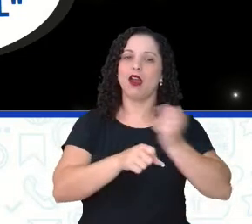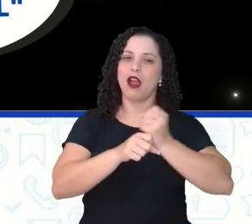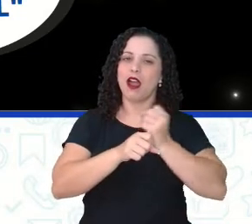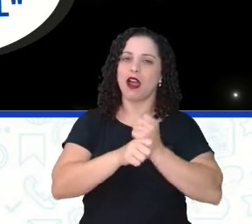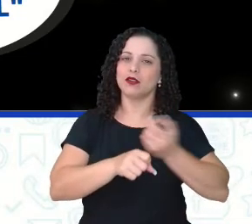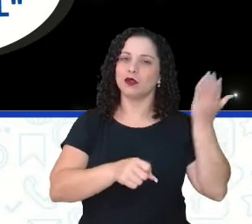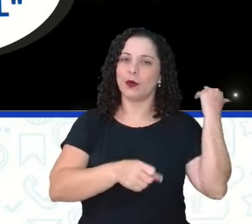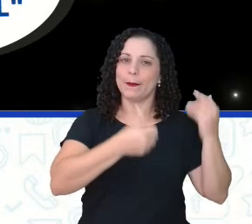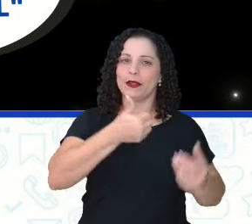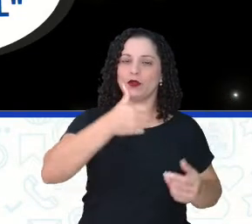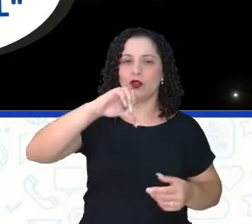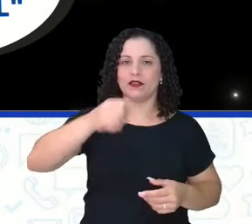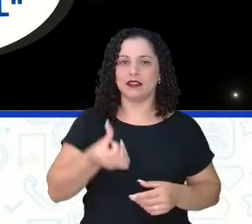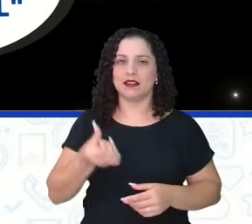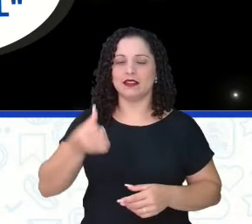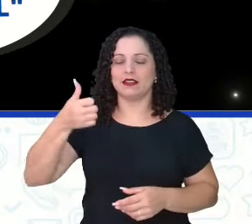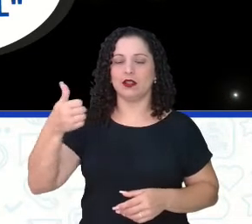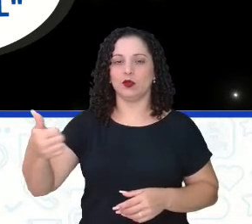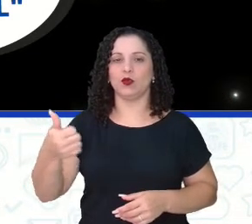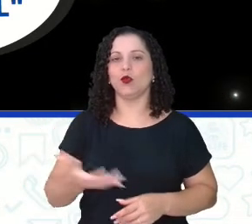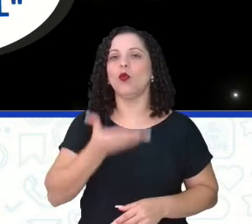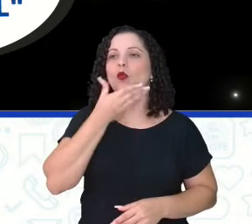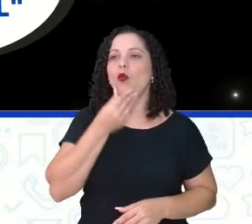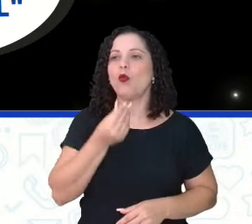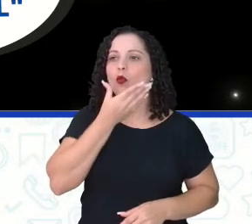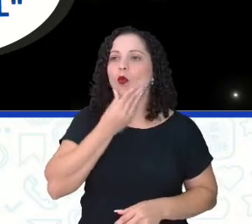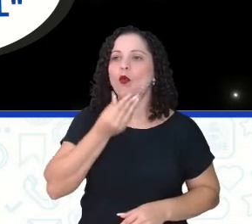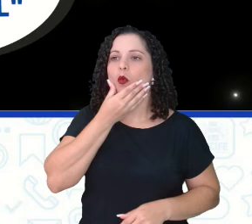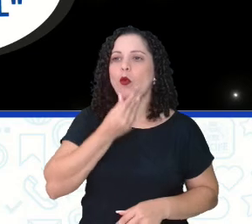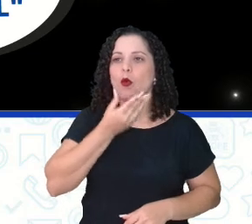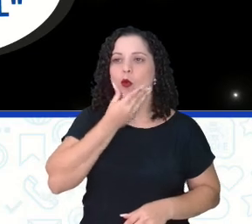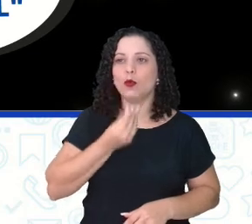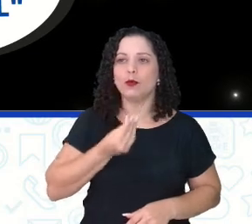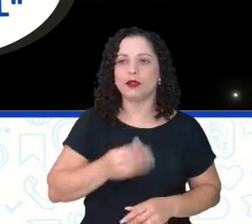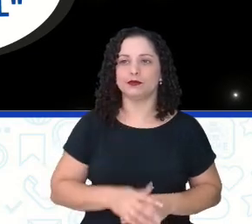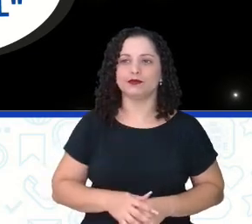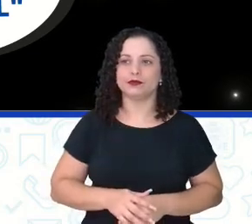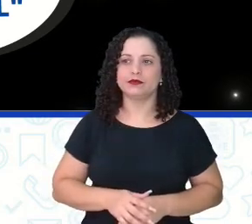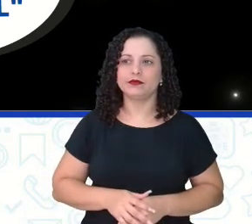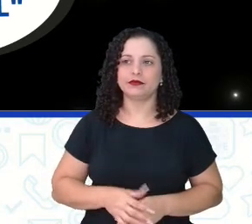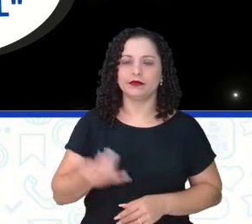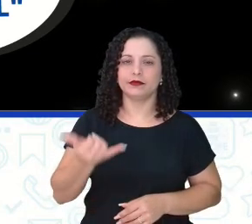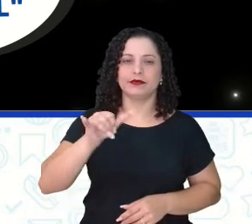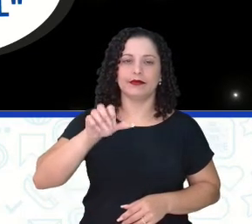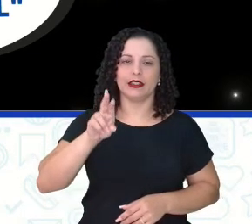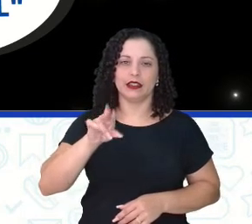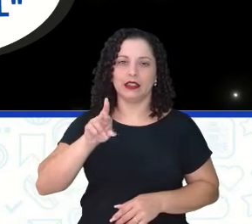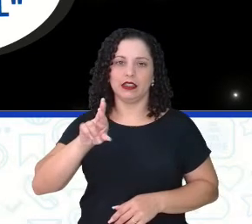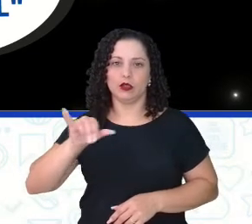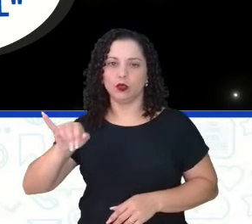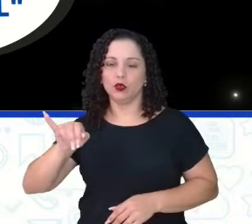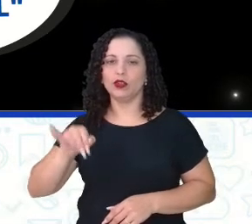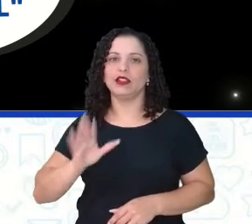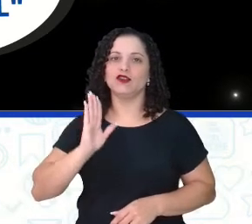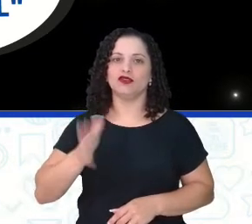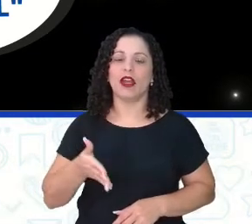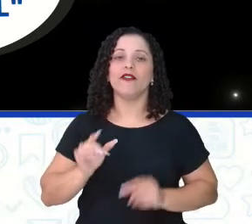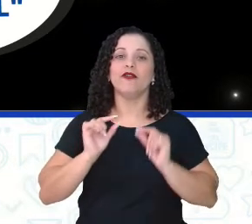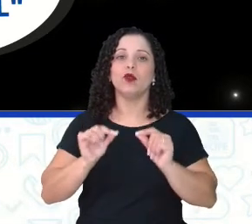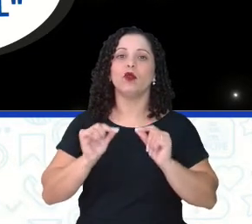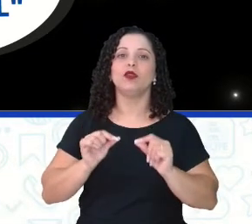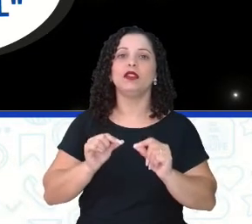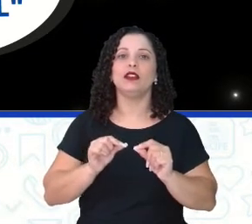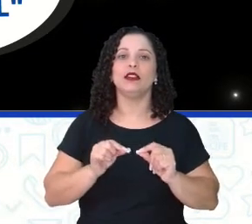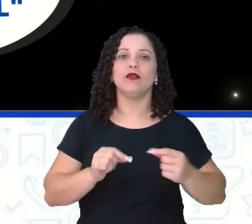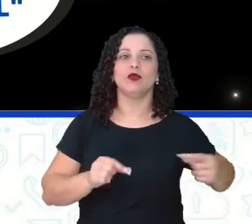o cosmonauta soviético Yuri Gagarin, né, foi enviado ali em um foguete chamado